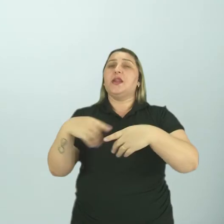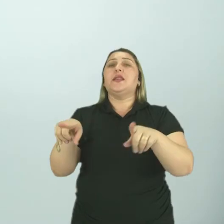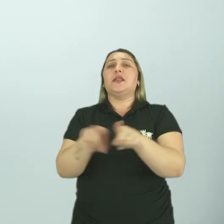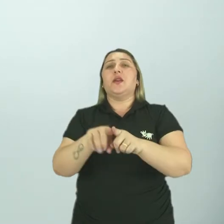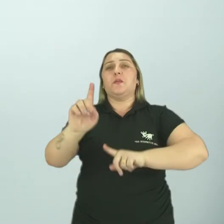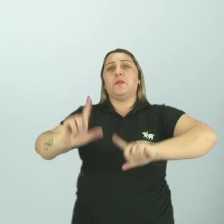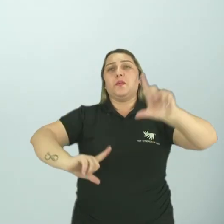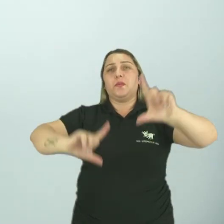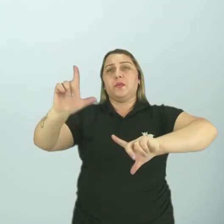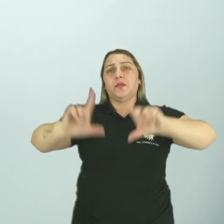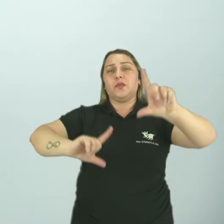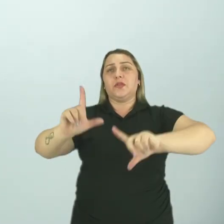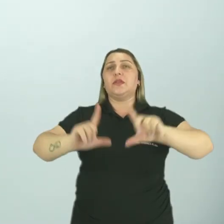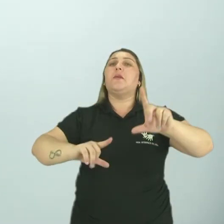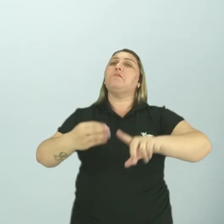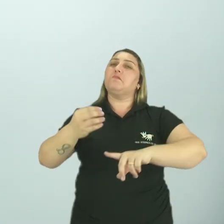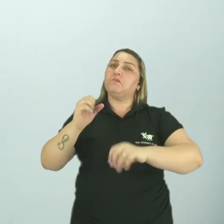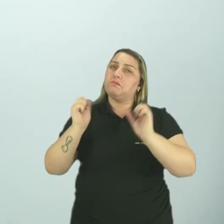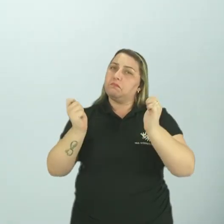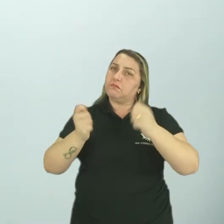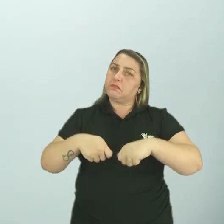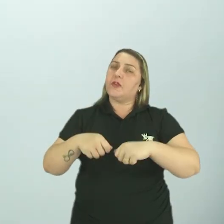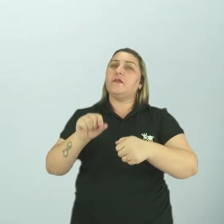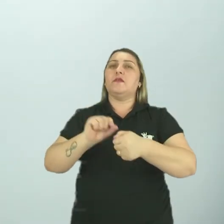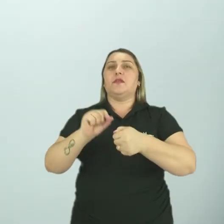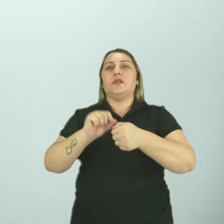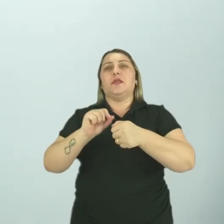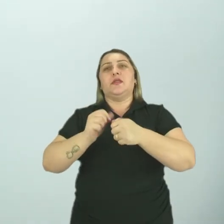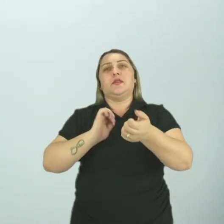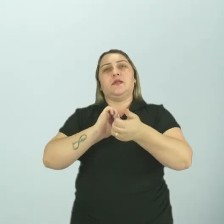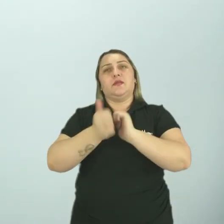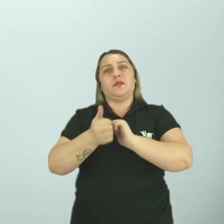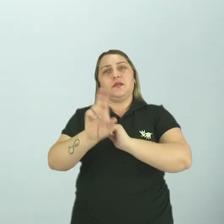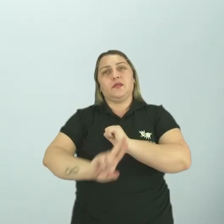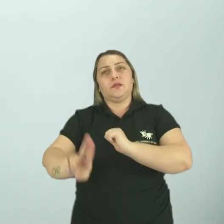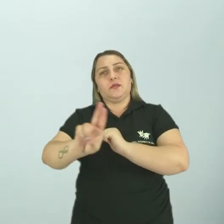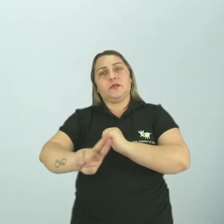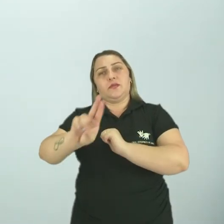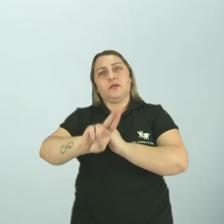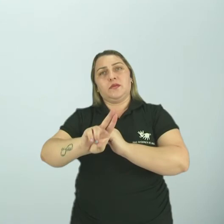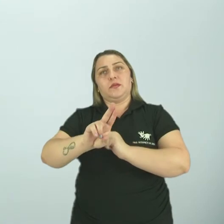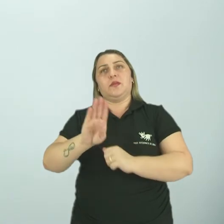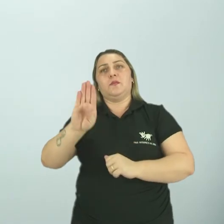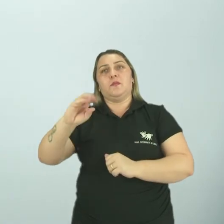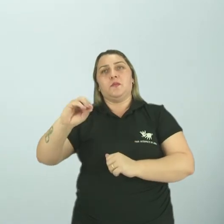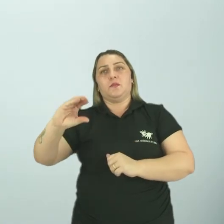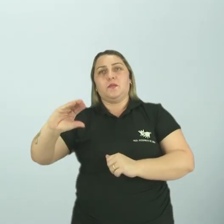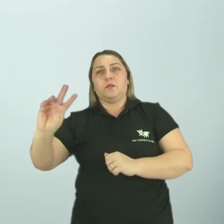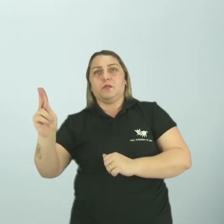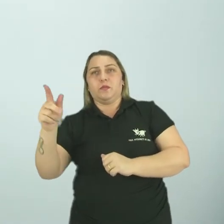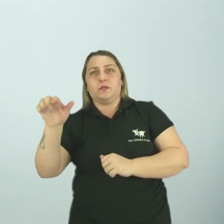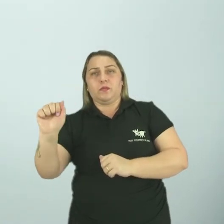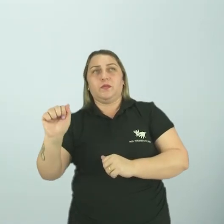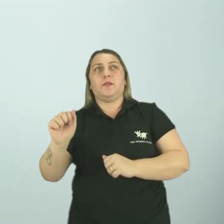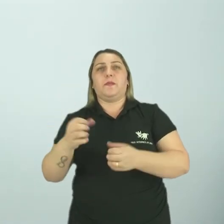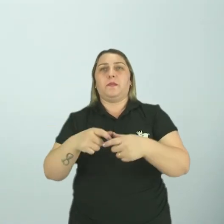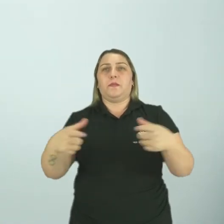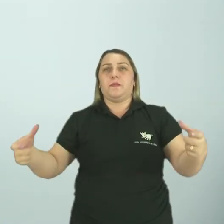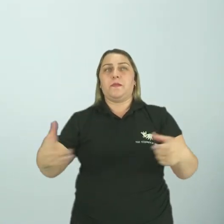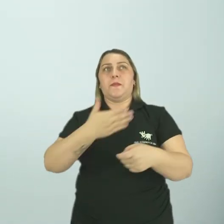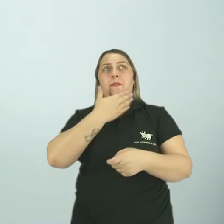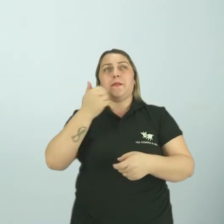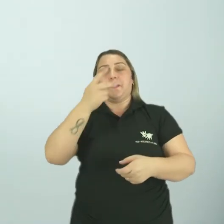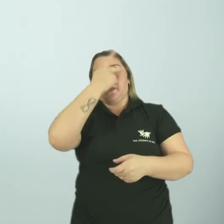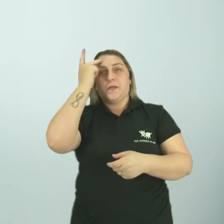programa televisionado tá fazendo essa utilização de esportes para poder difundir melhor,